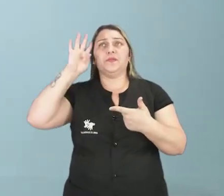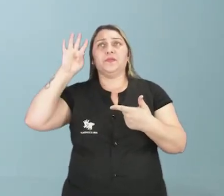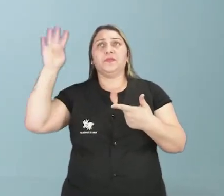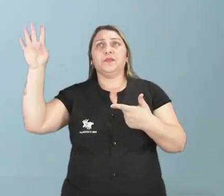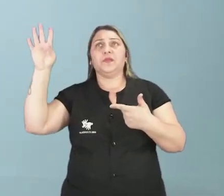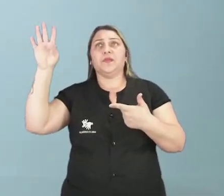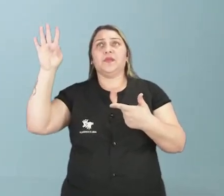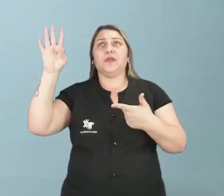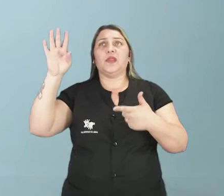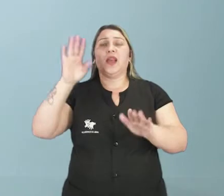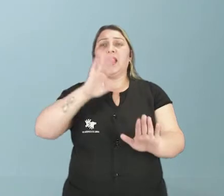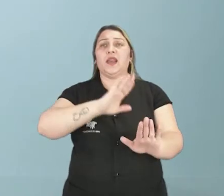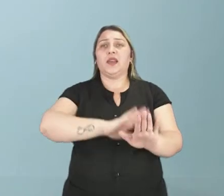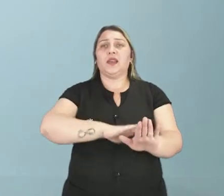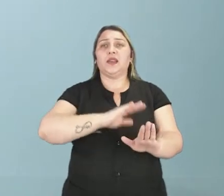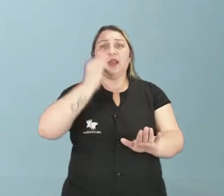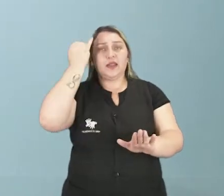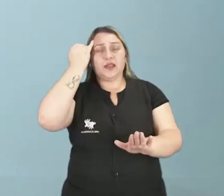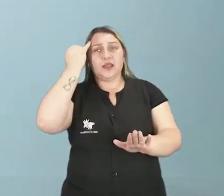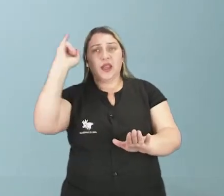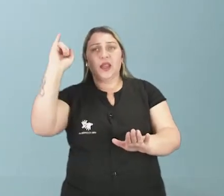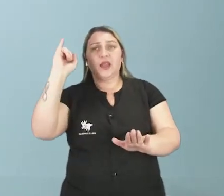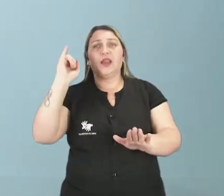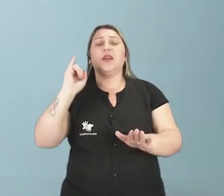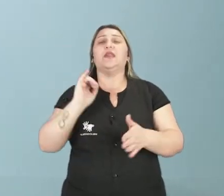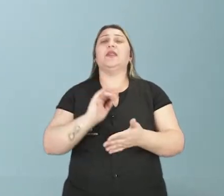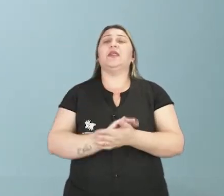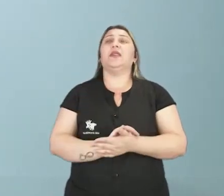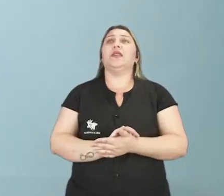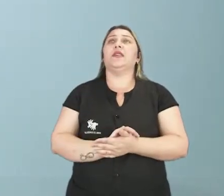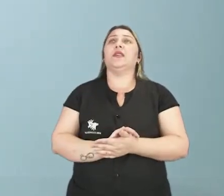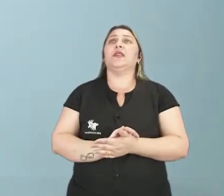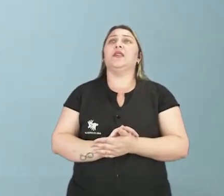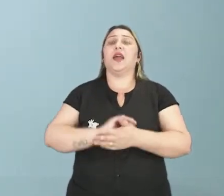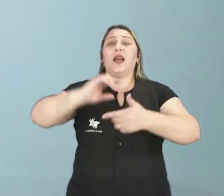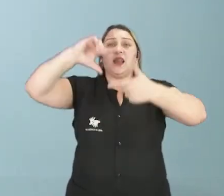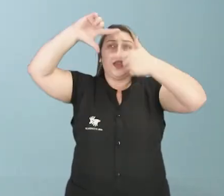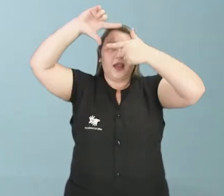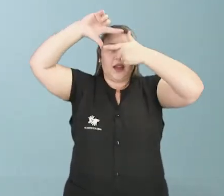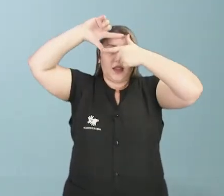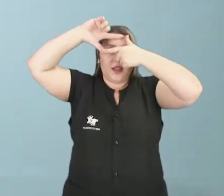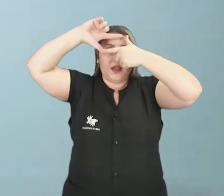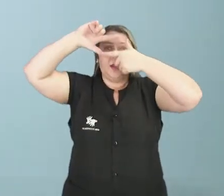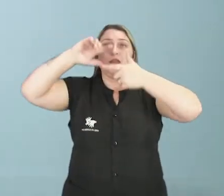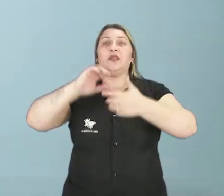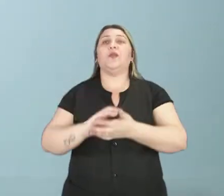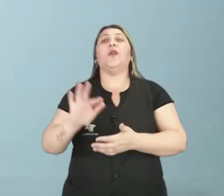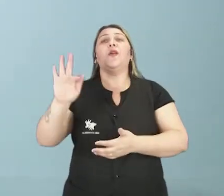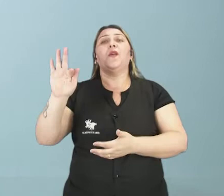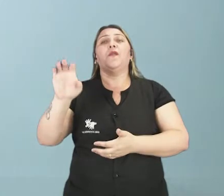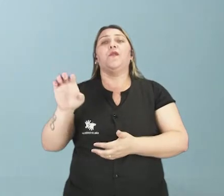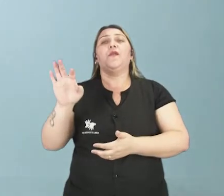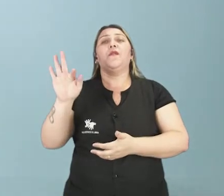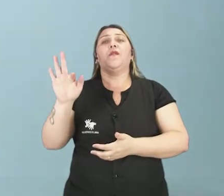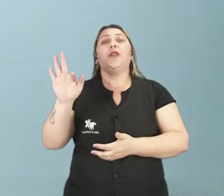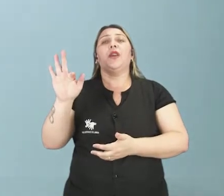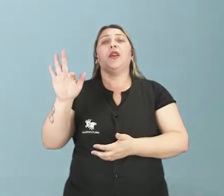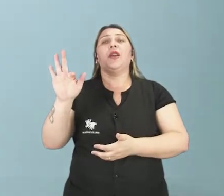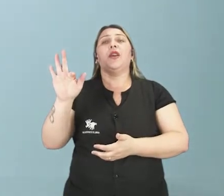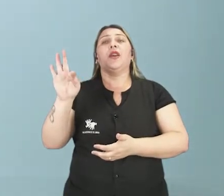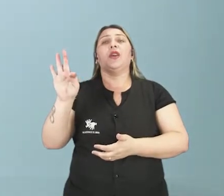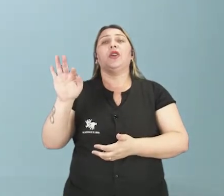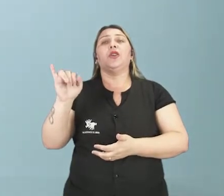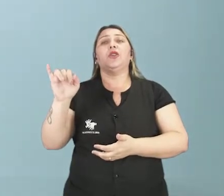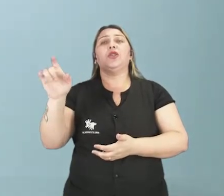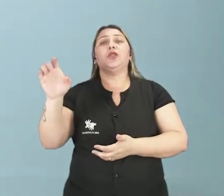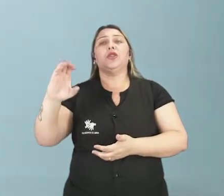da ideologia, da ideia, a ideia da alienação e a ideia do fetiche. E dentro